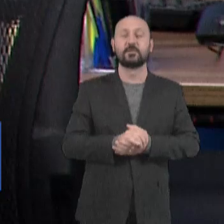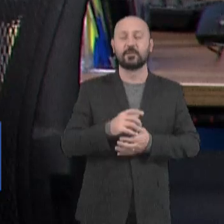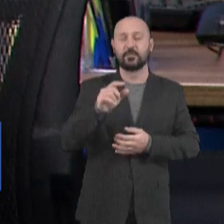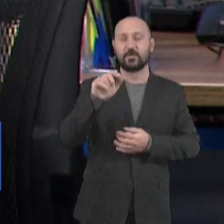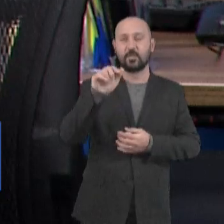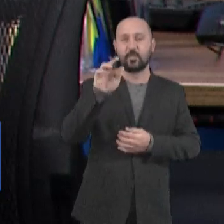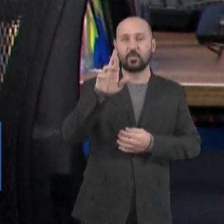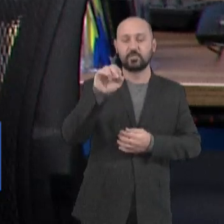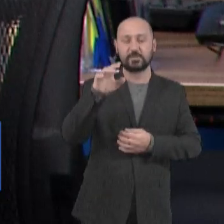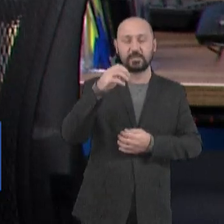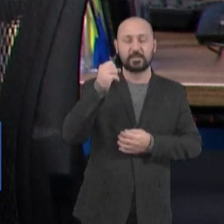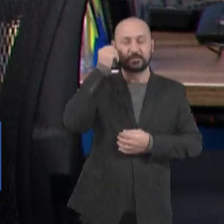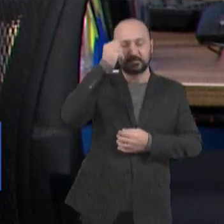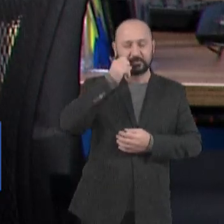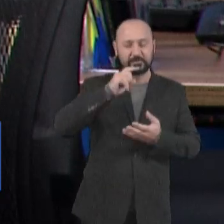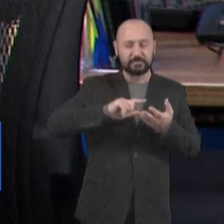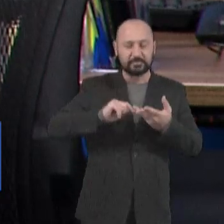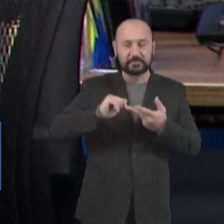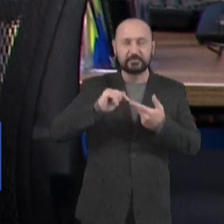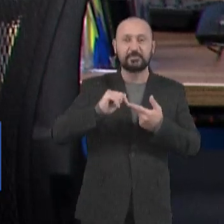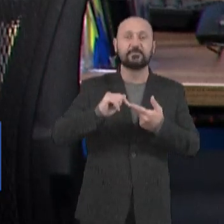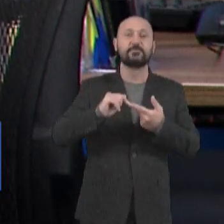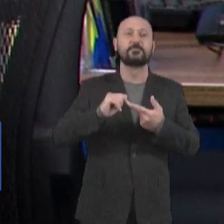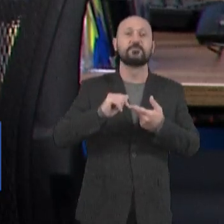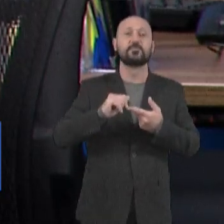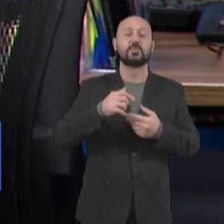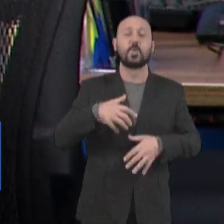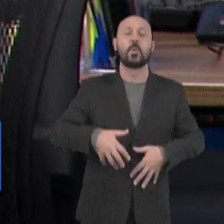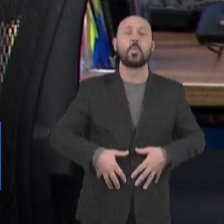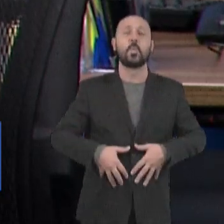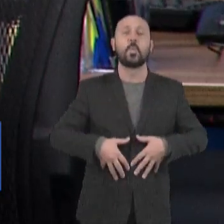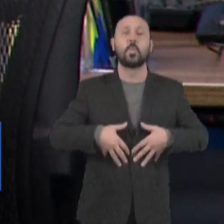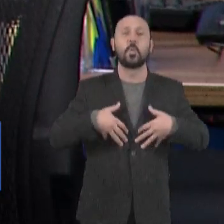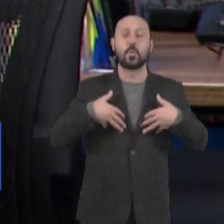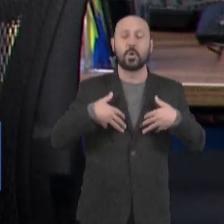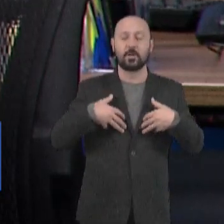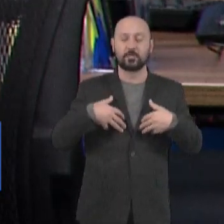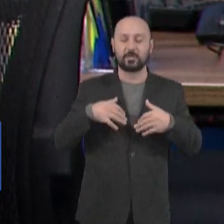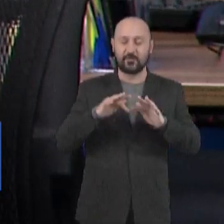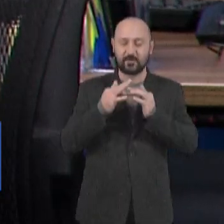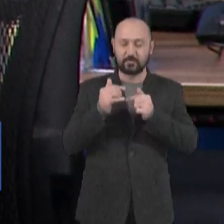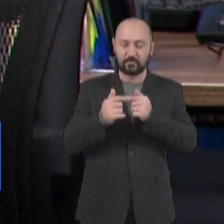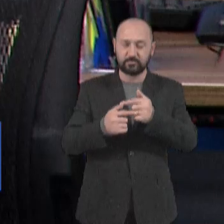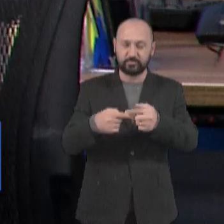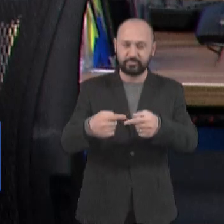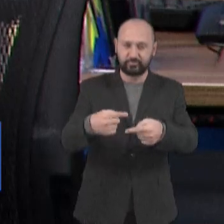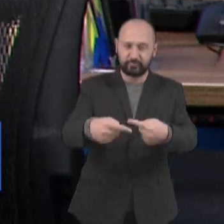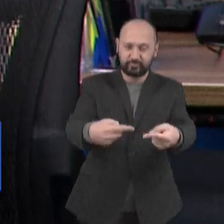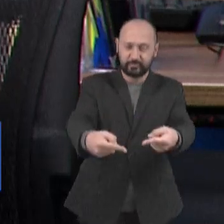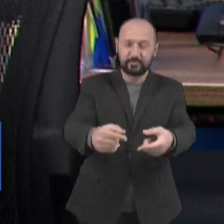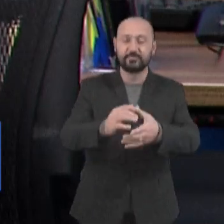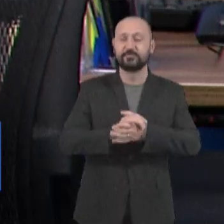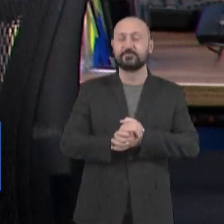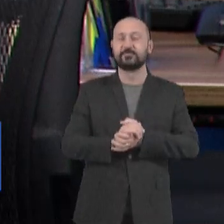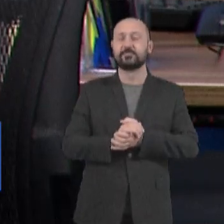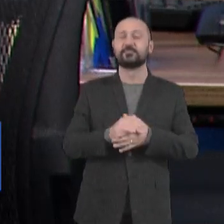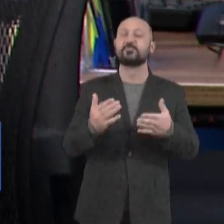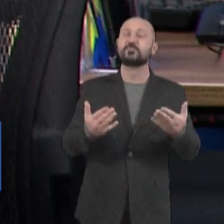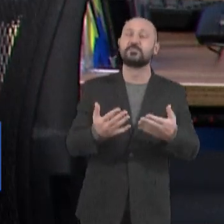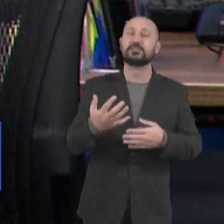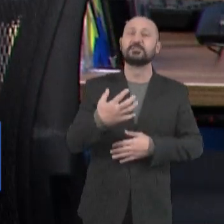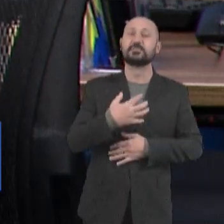de Oliveira e também tantos outros que orgulham desta linhagem. Por fim, o